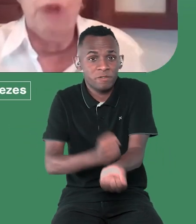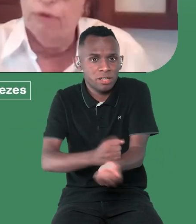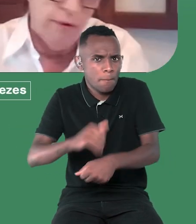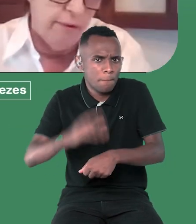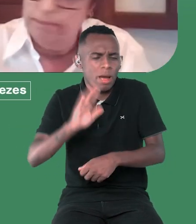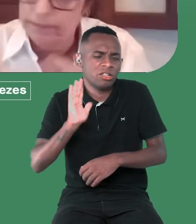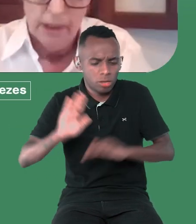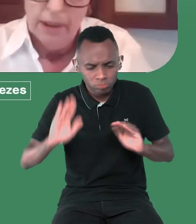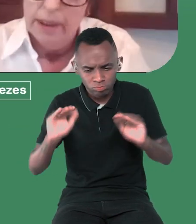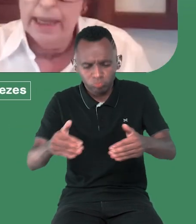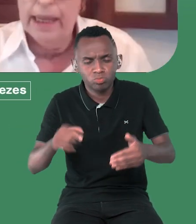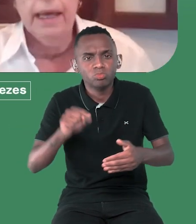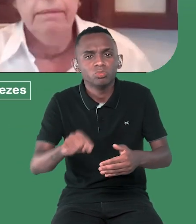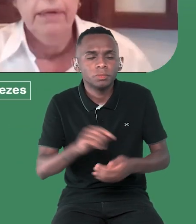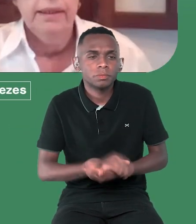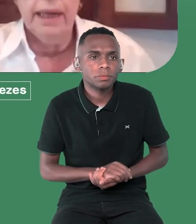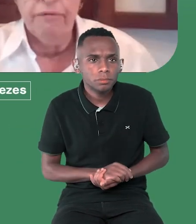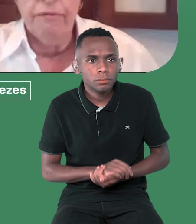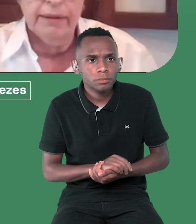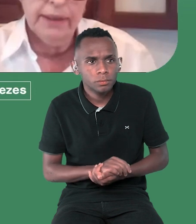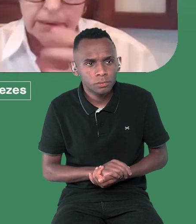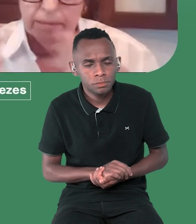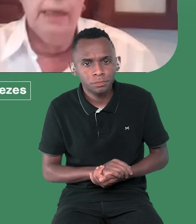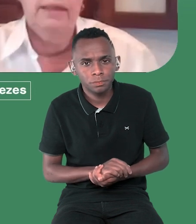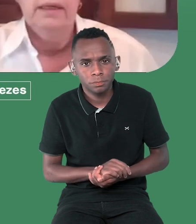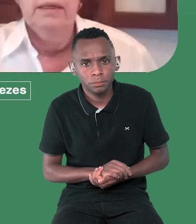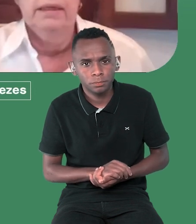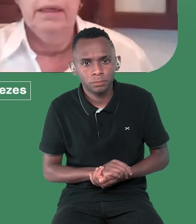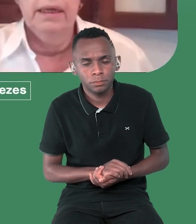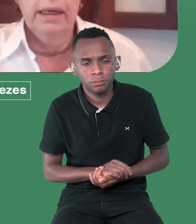Eu já vou escrevendo assim